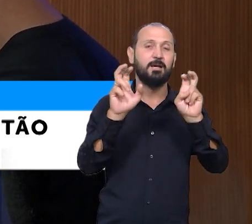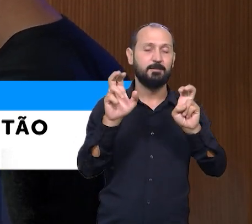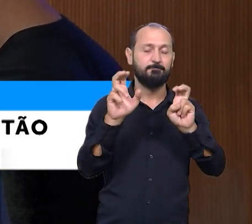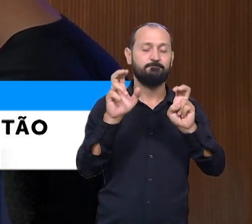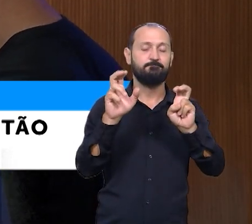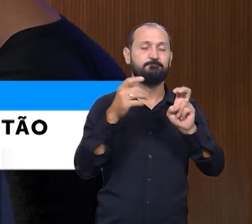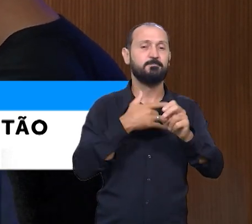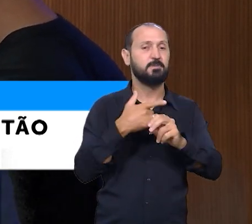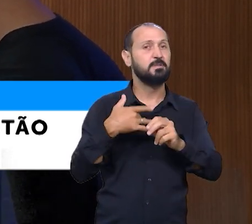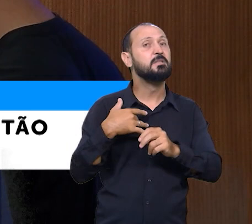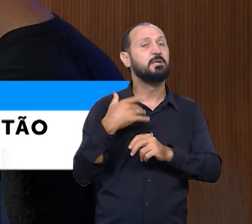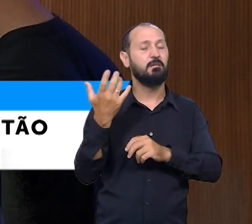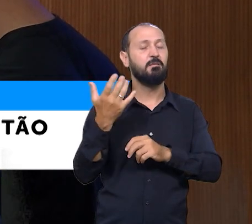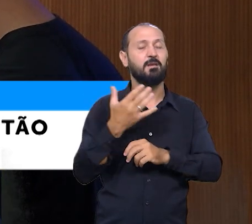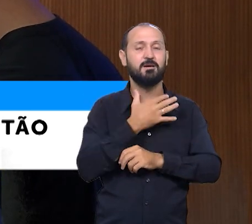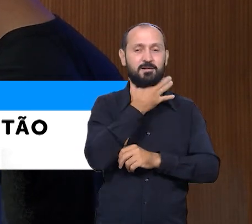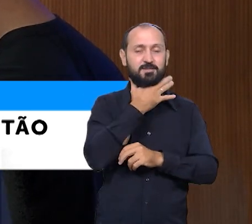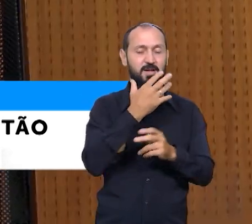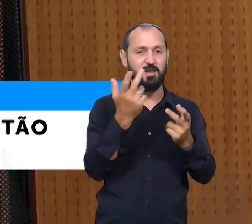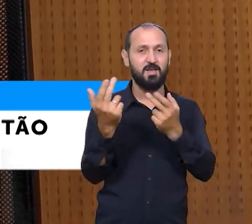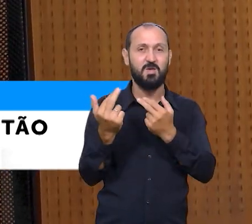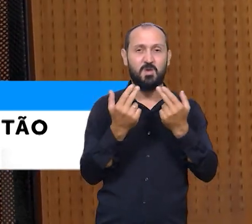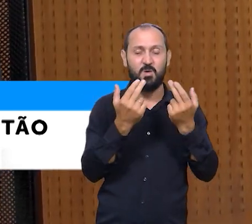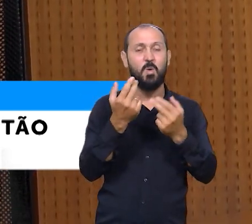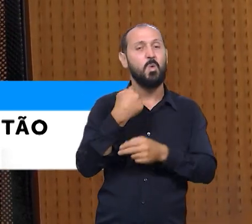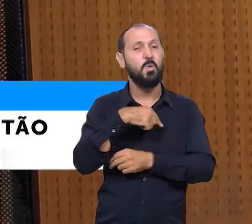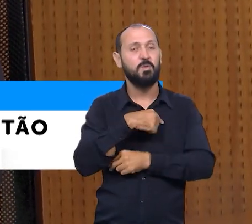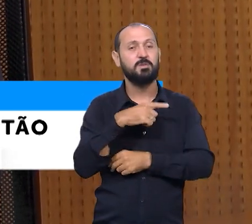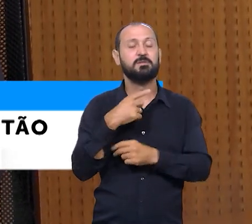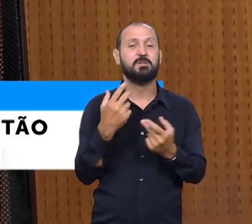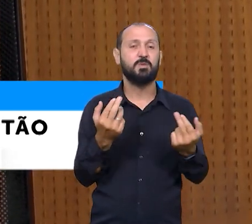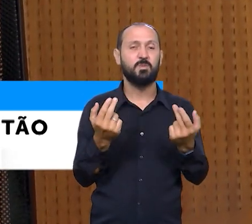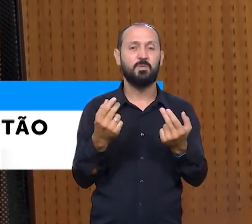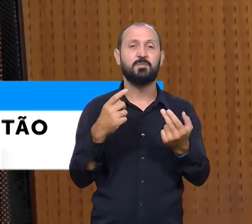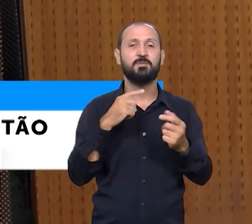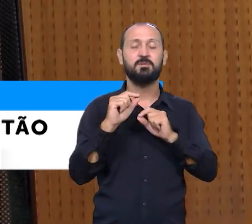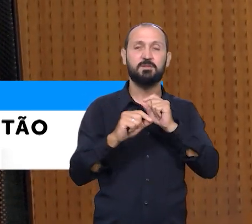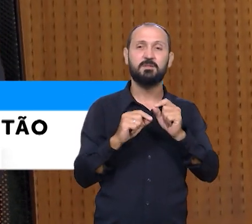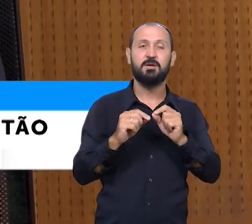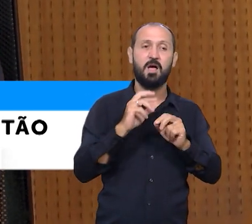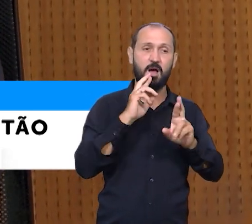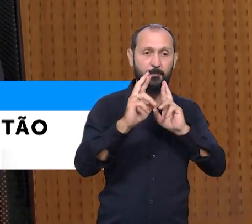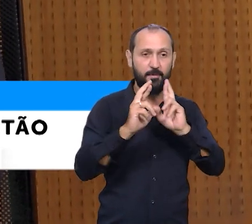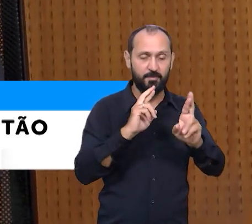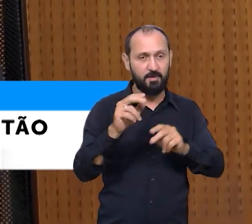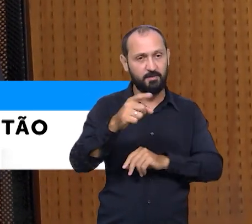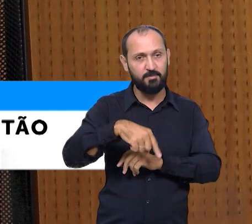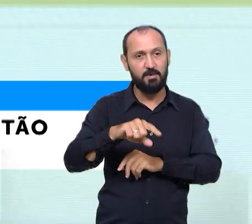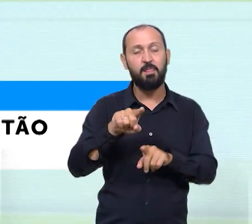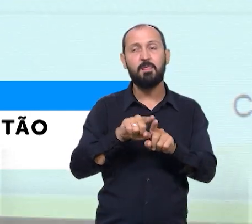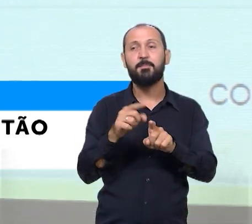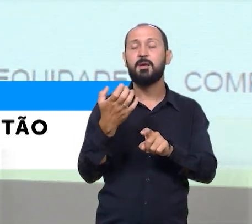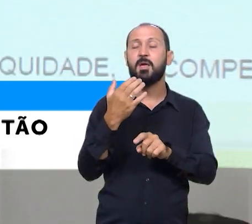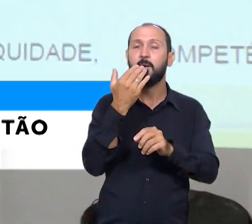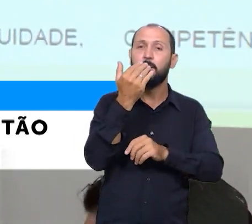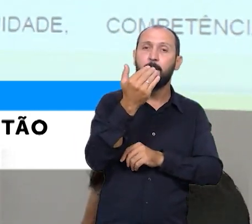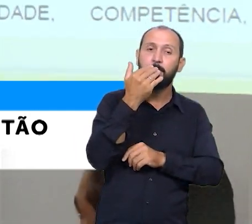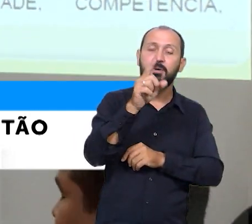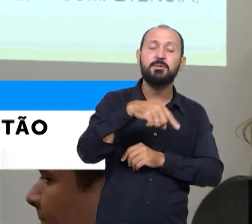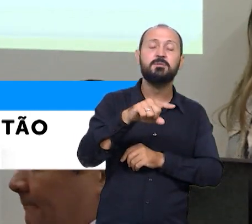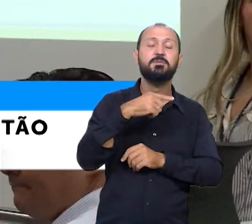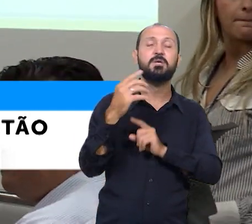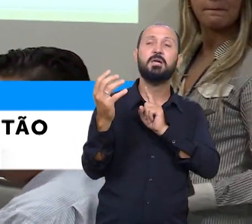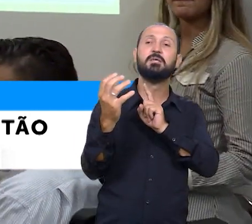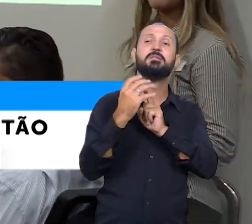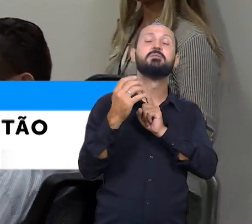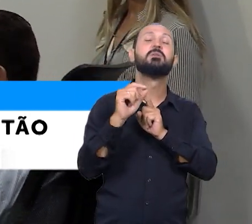na área da saúde, que é uma área sempre muito crítica. Da mesma forma como nós viemos aqui dar satisfações, também viemos